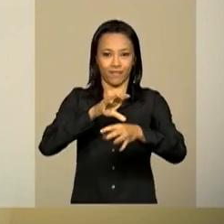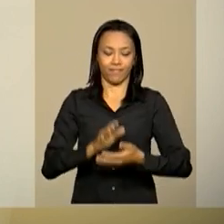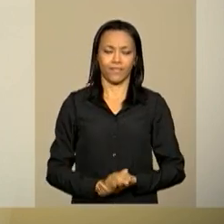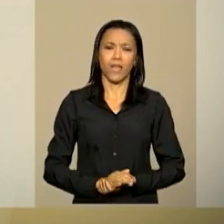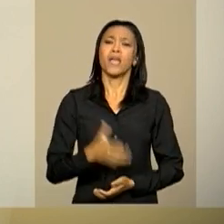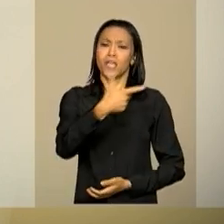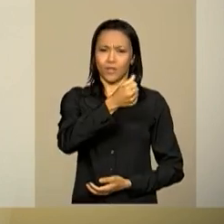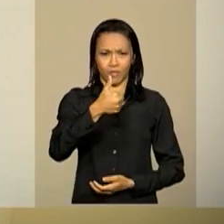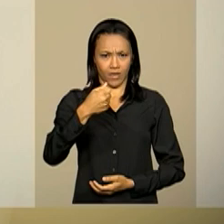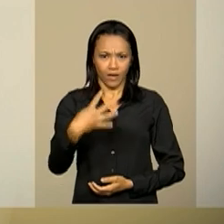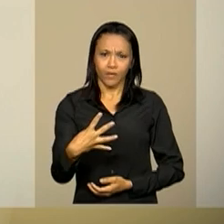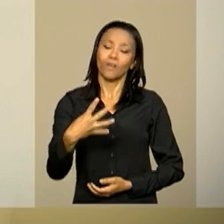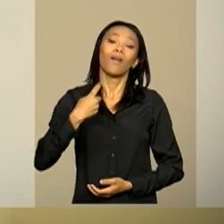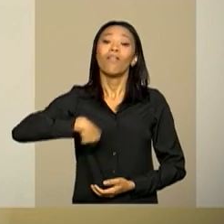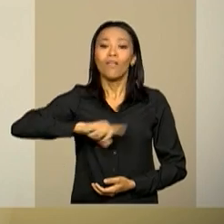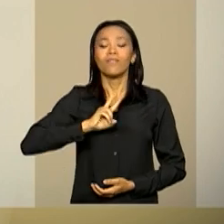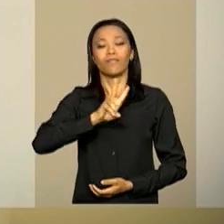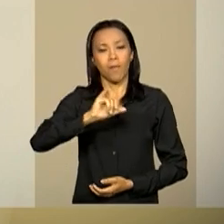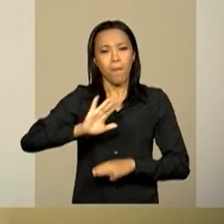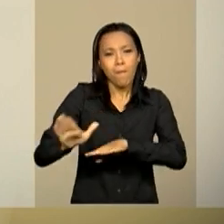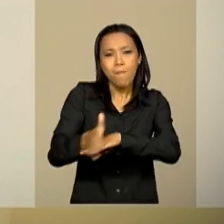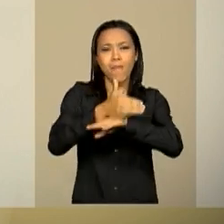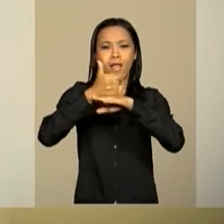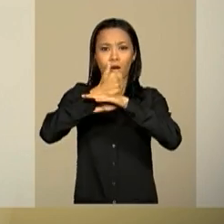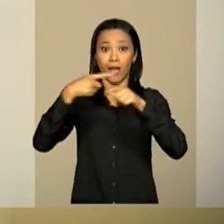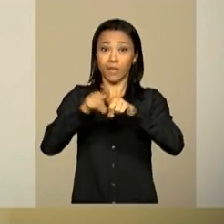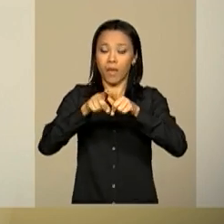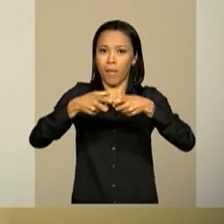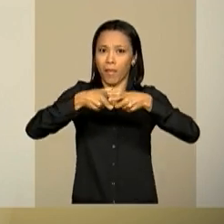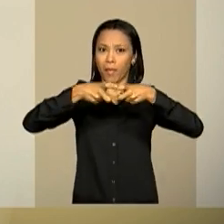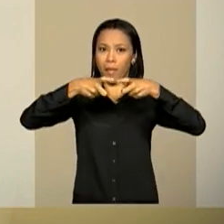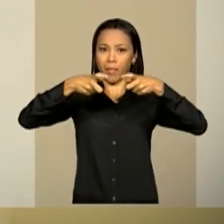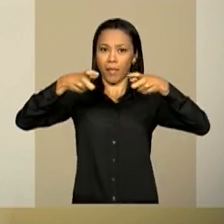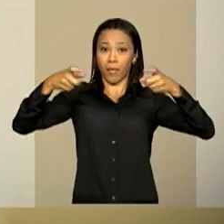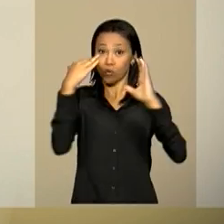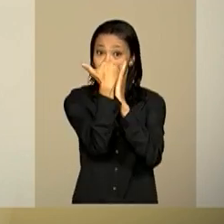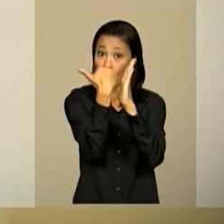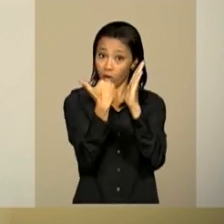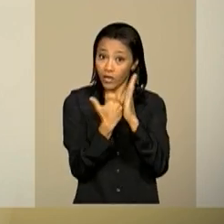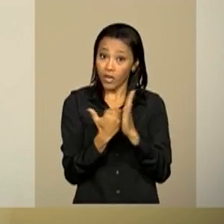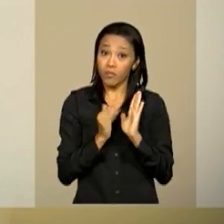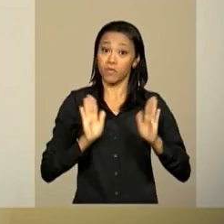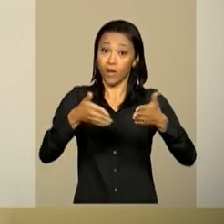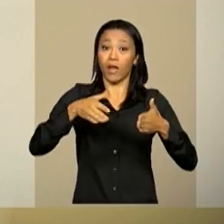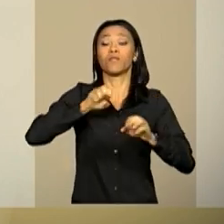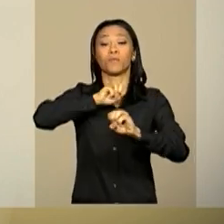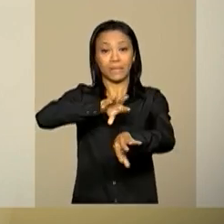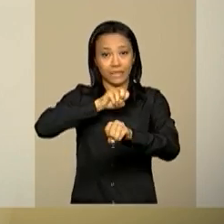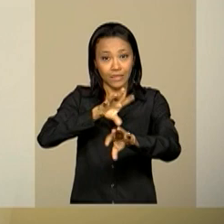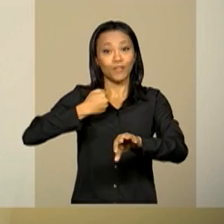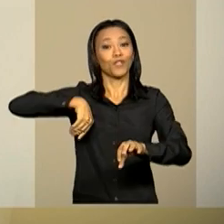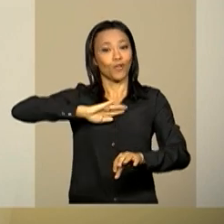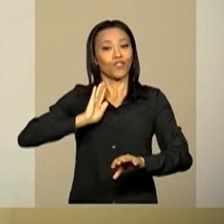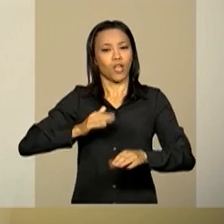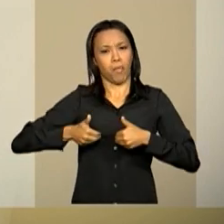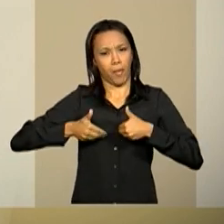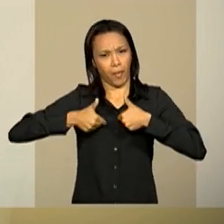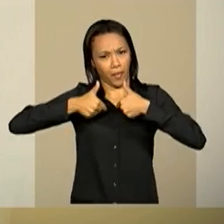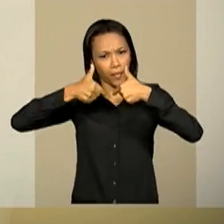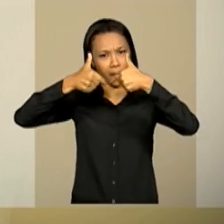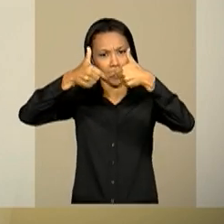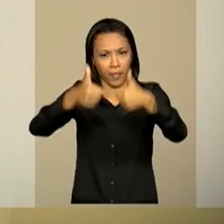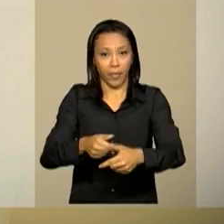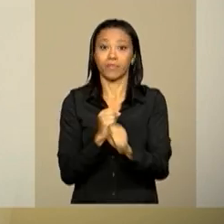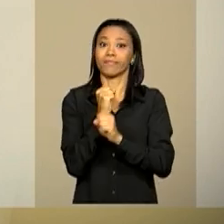2014 Luciano nós vamos melhorar e ampliar ainda mais os programas educacionais que estamos executando nos